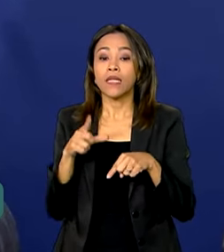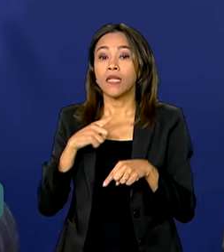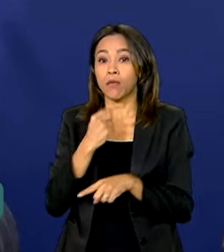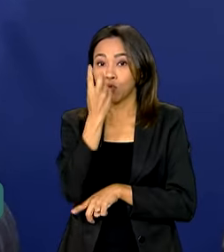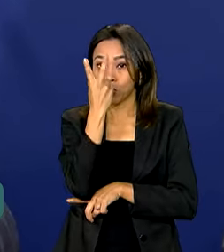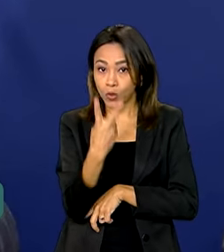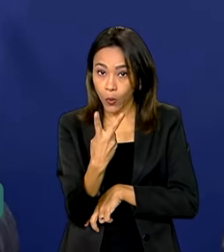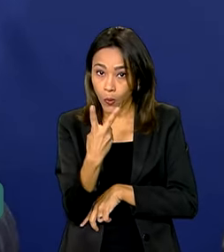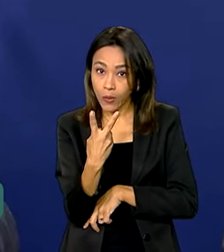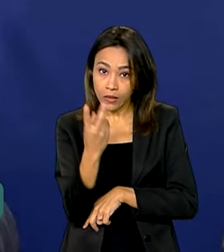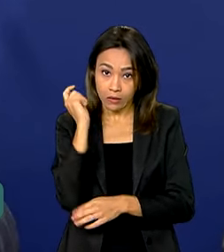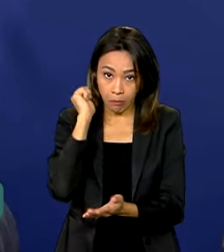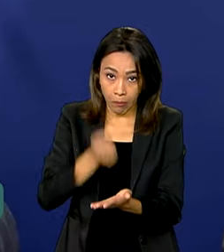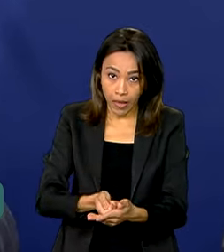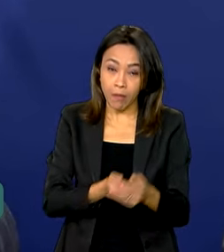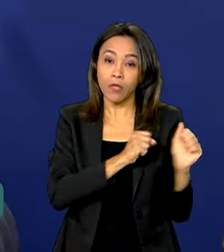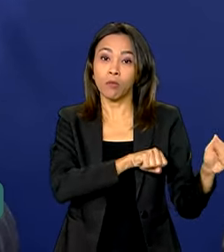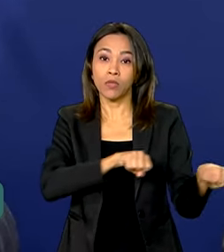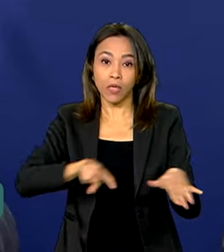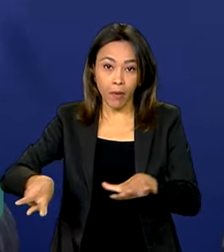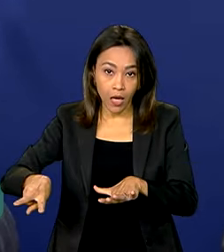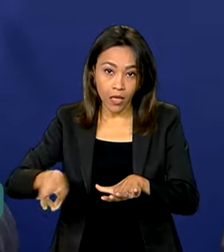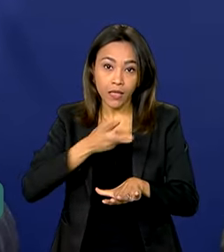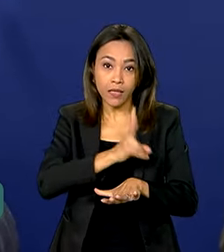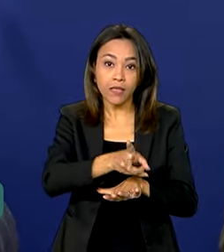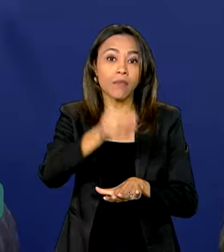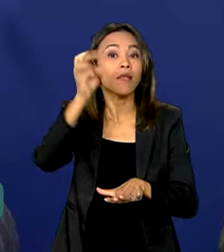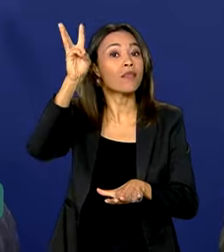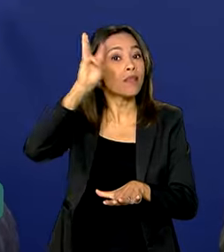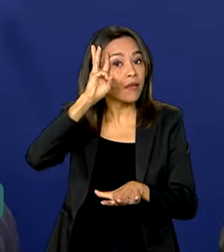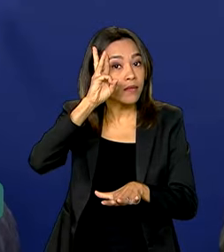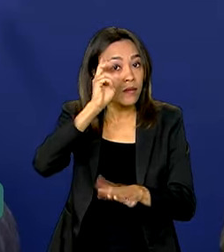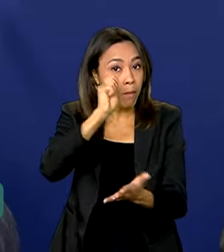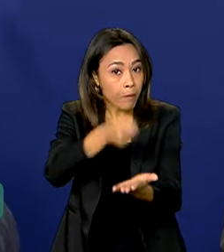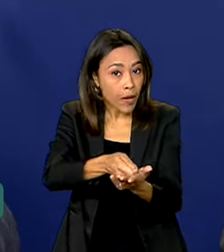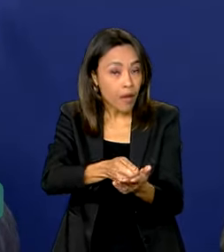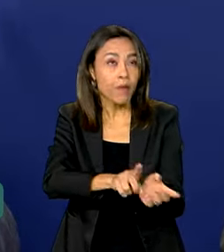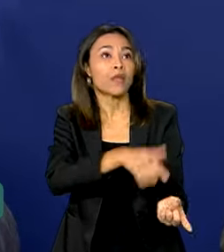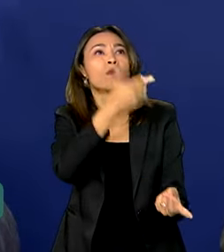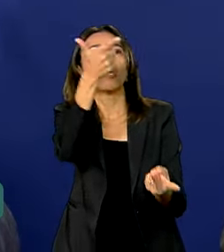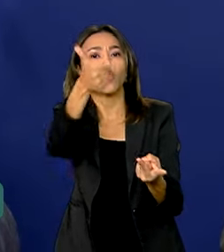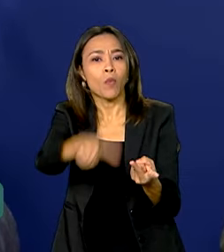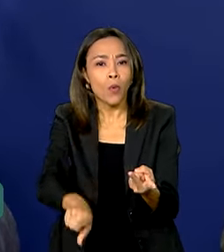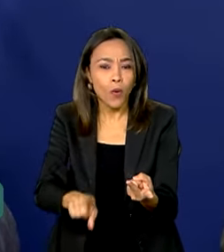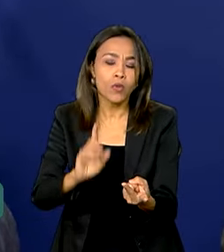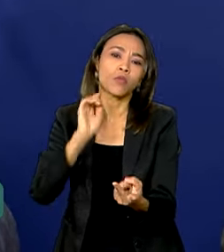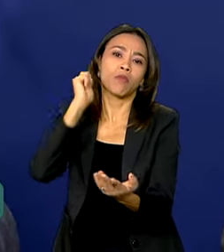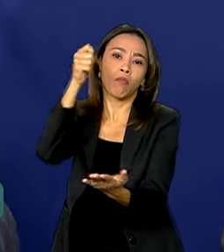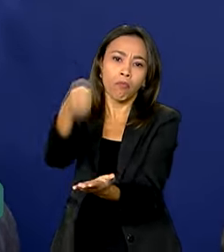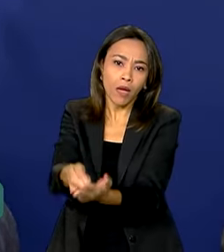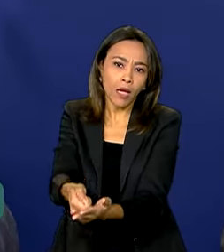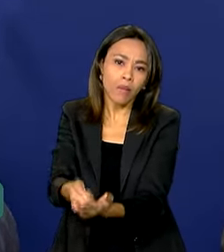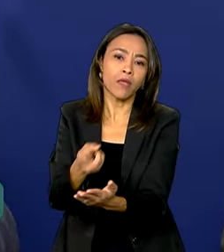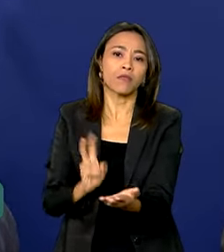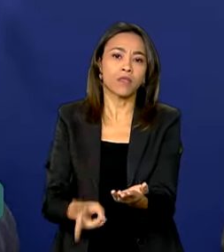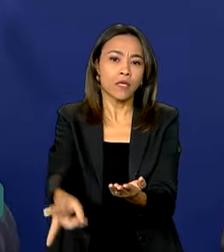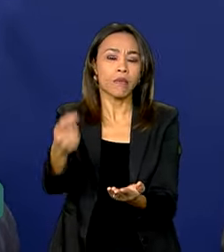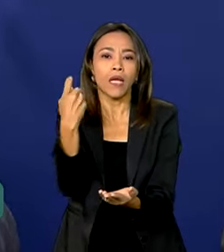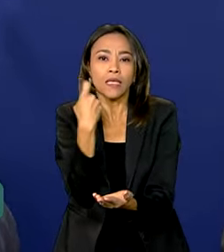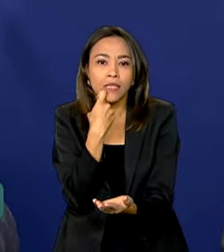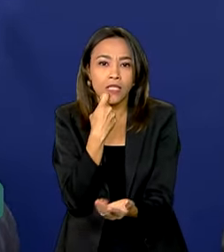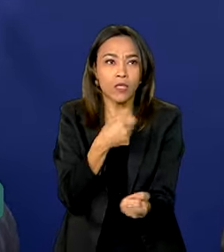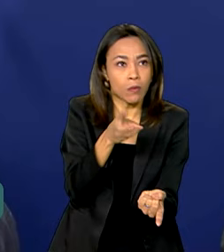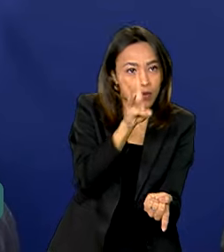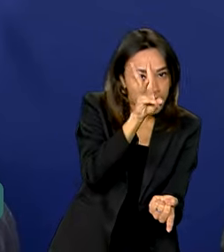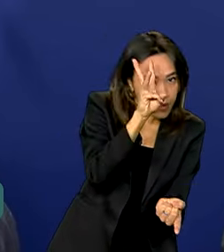2 pagamentos semanais, um pagamento que é feito às terças-feiras e outro pagamento que tem sido feito às sextas-feiras. Então, terça